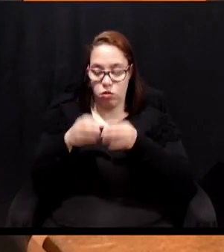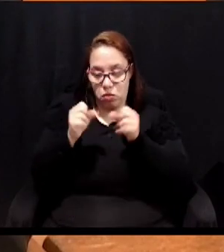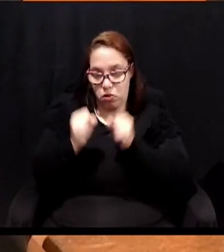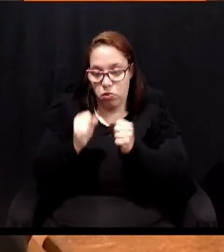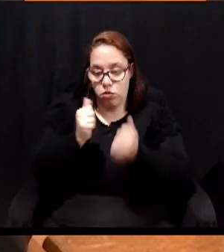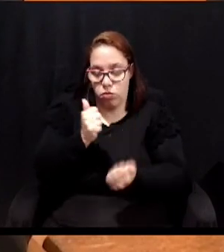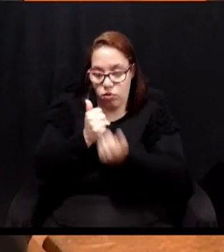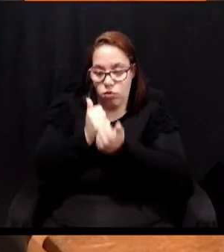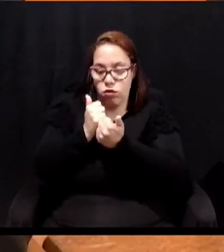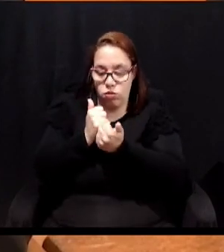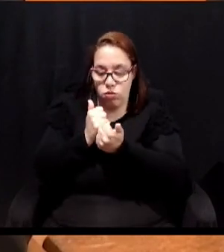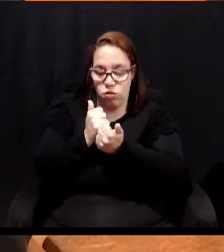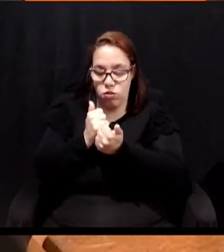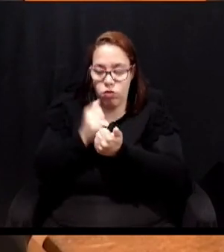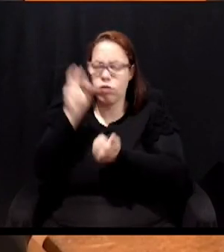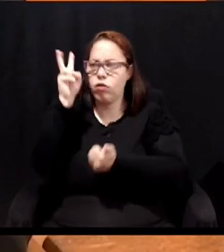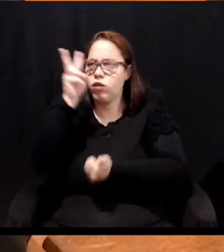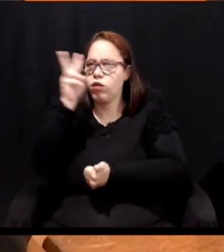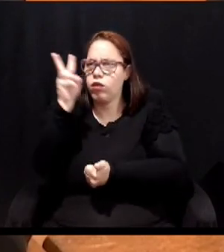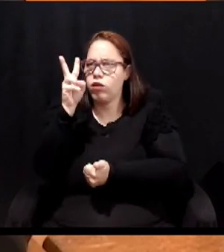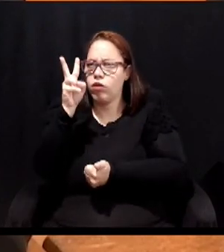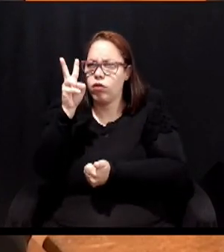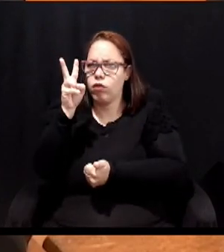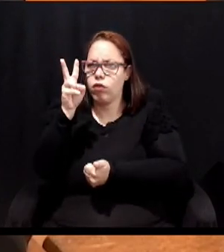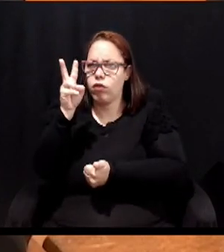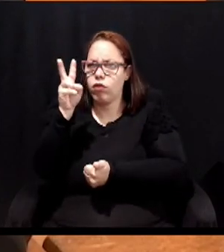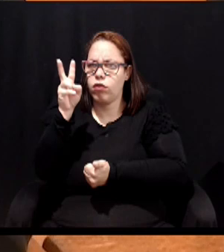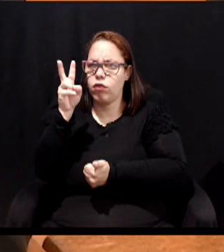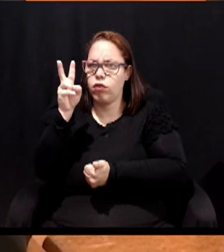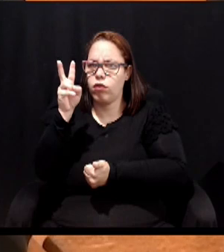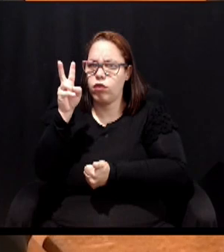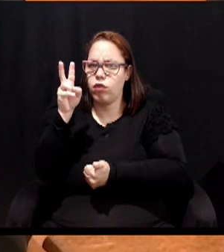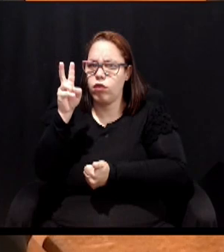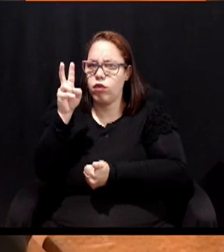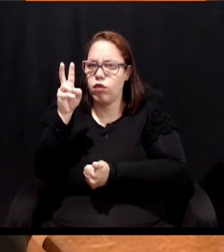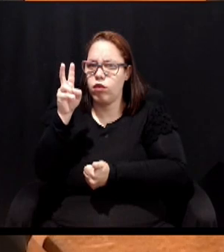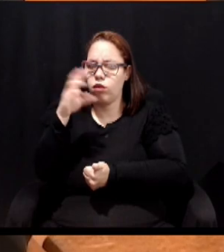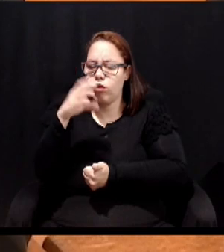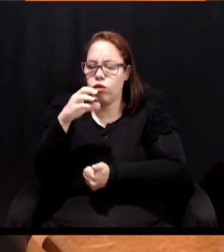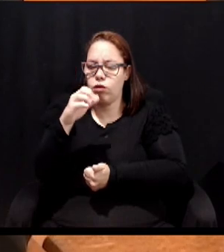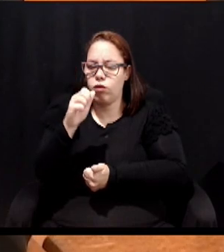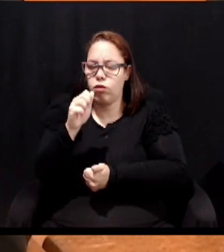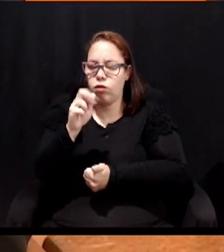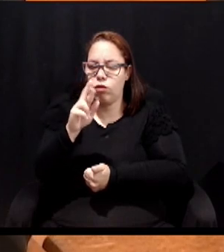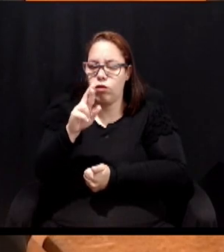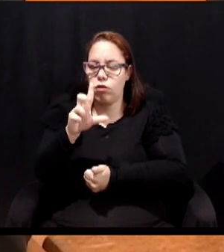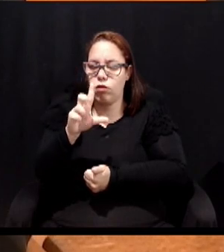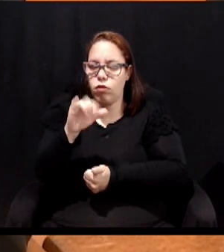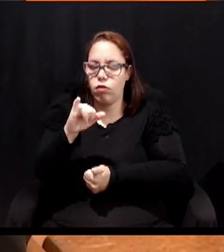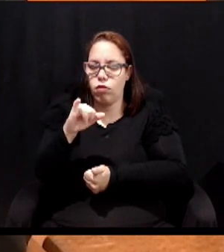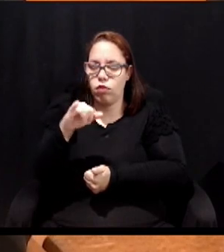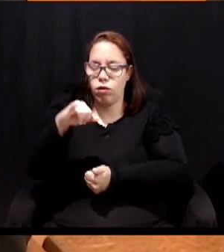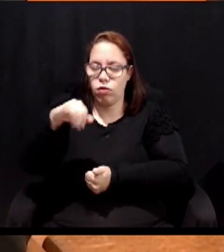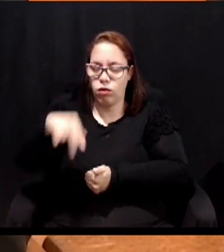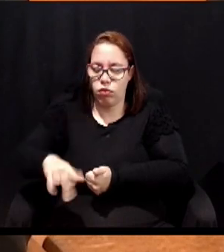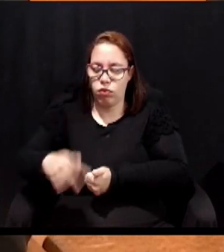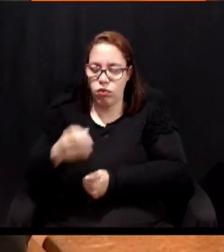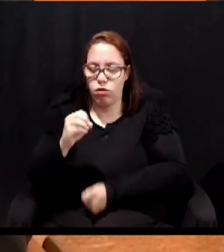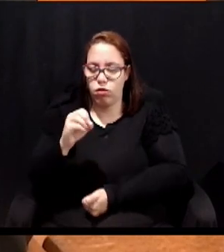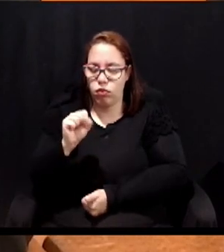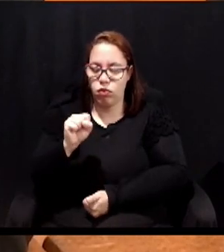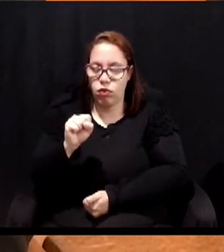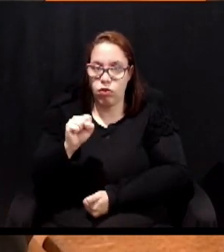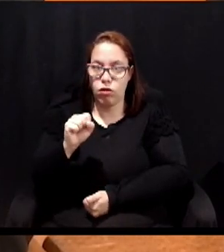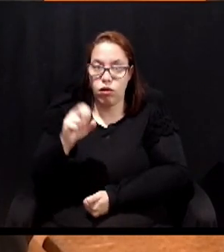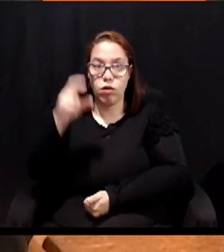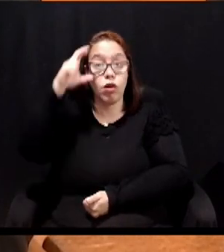porque eu me lembro aqui que tinha o Carlinhos, você se lembra, o Carlinhos vereador, né? Carlinhos